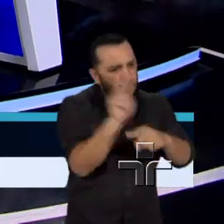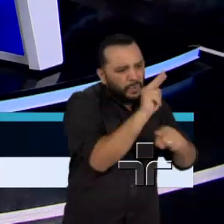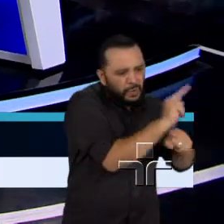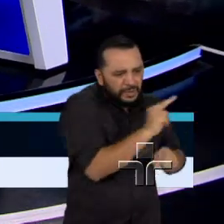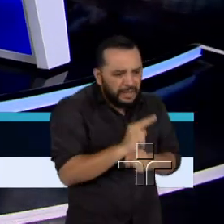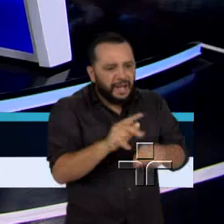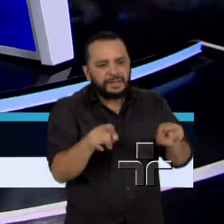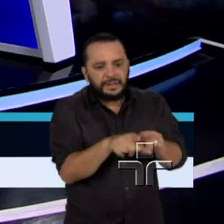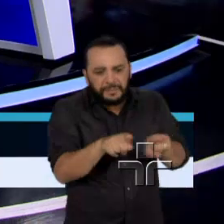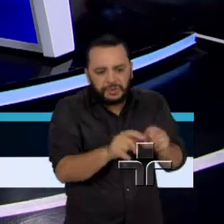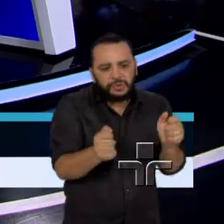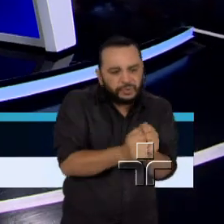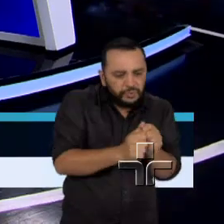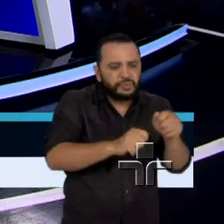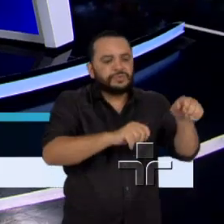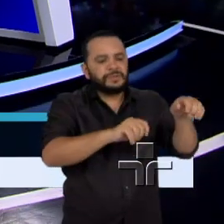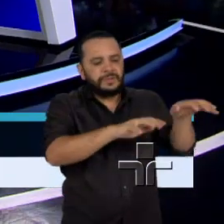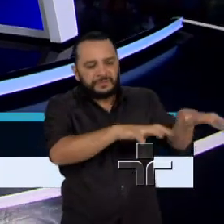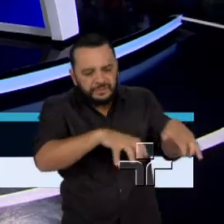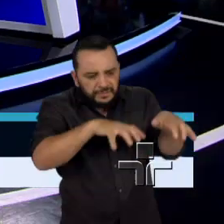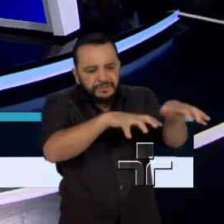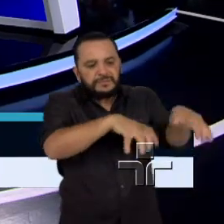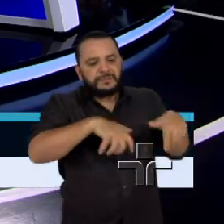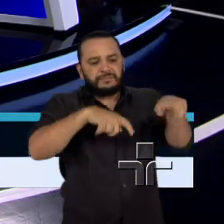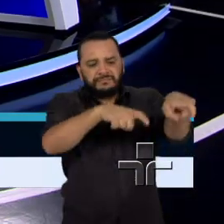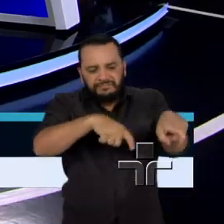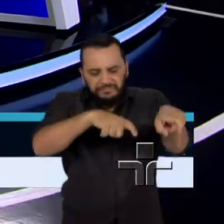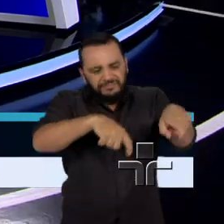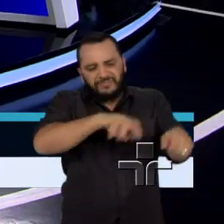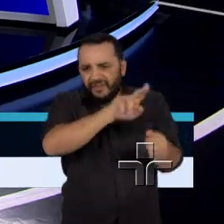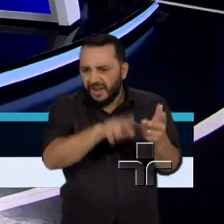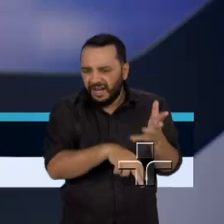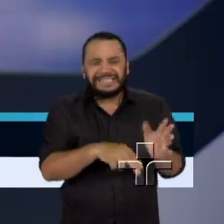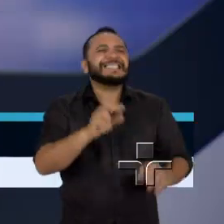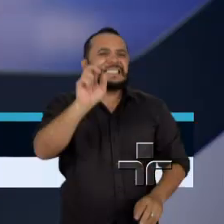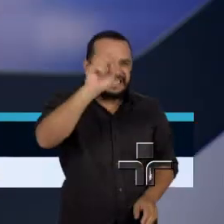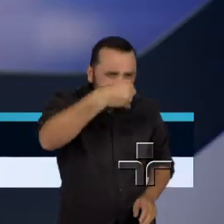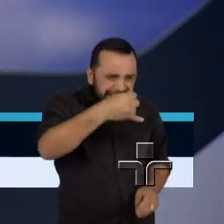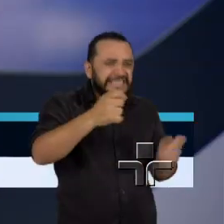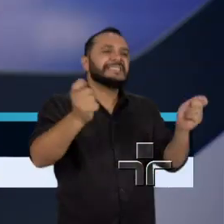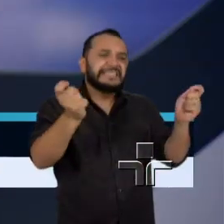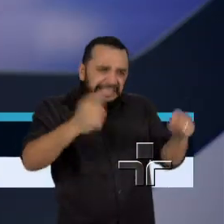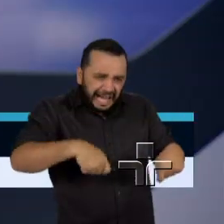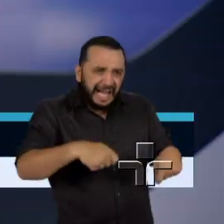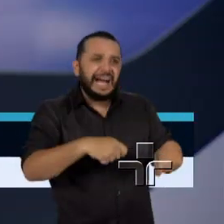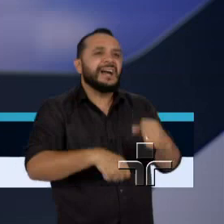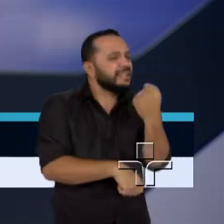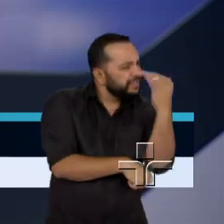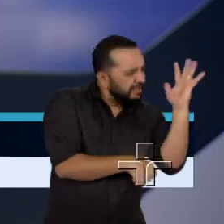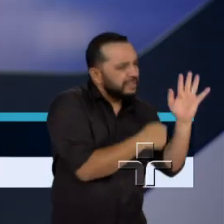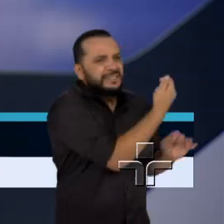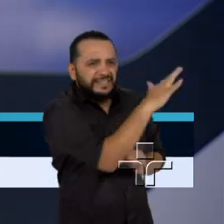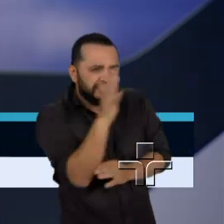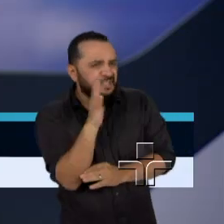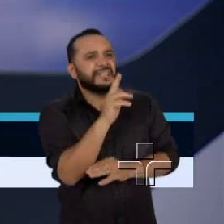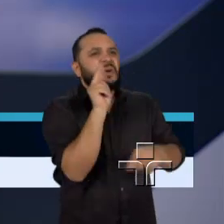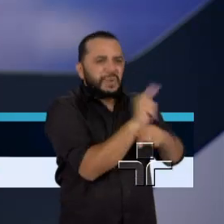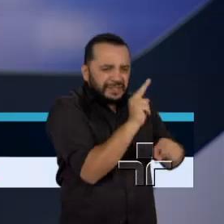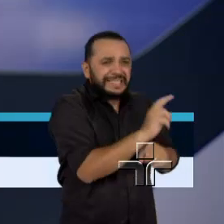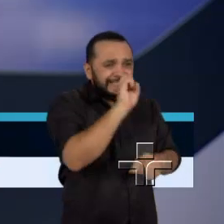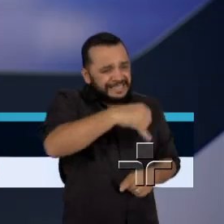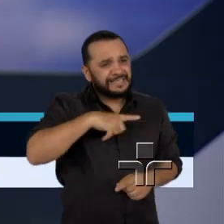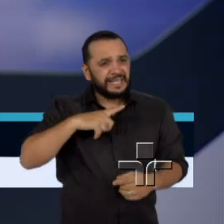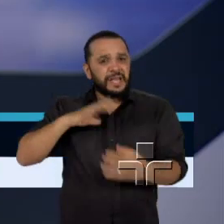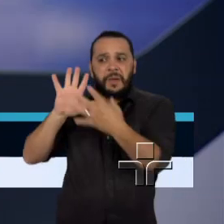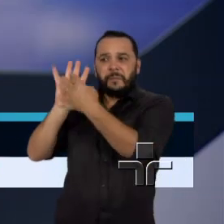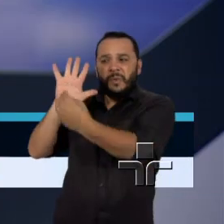população daquela região? Eu acho que hoje é mais do que claro você tem uma série de exemplos internacionais sobre isso, né? Por exemplo, a exploração